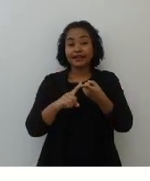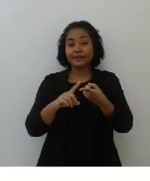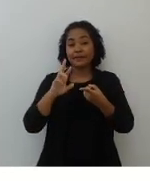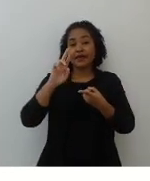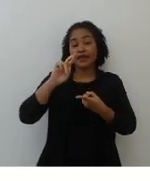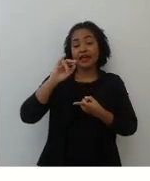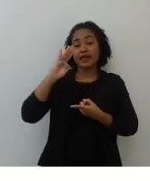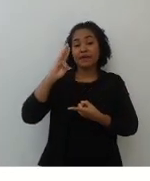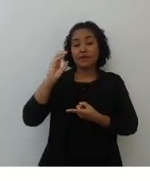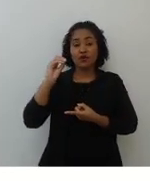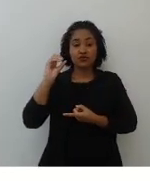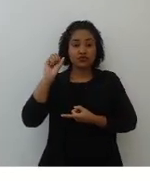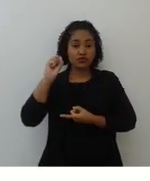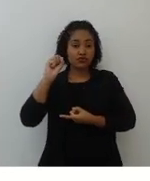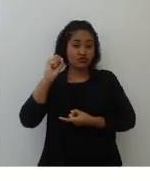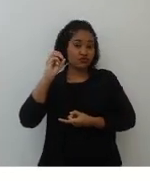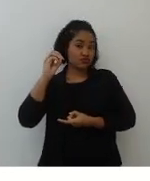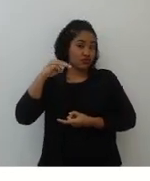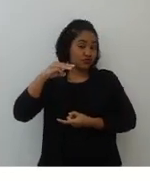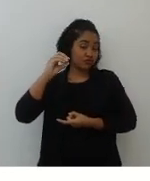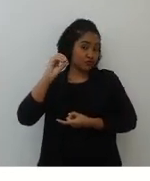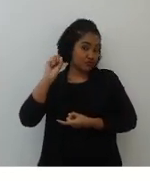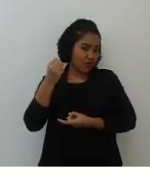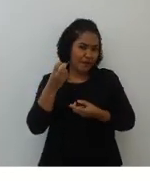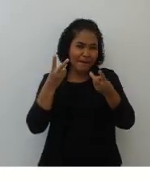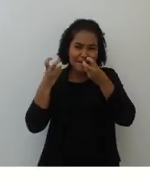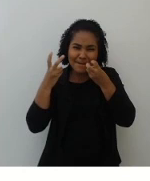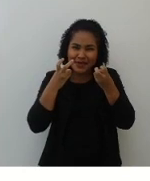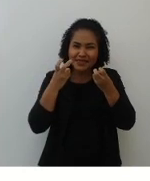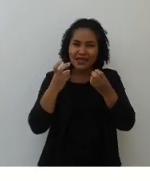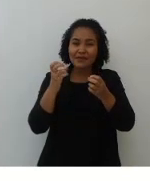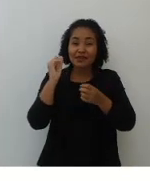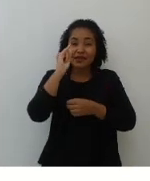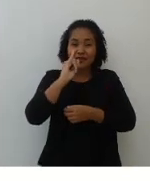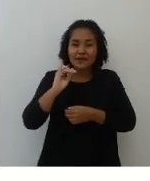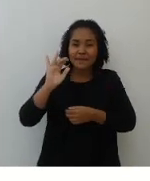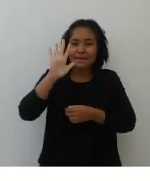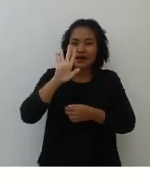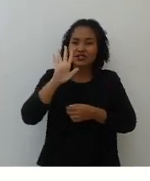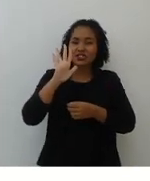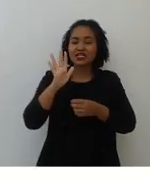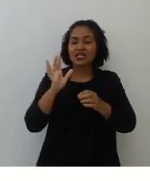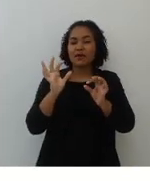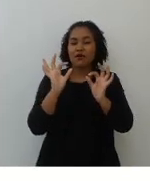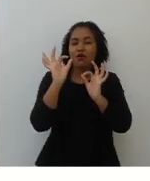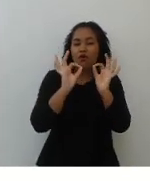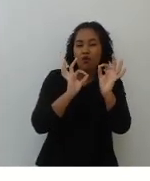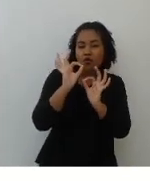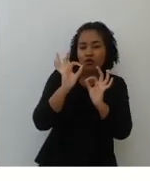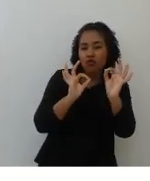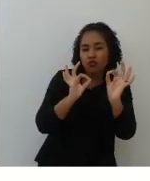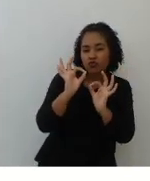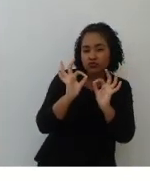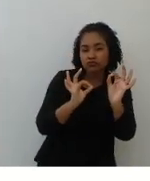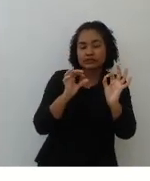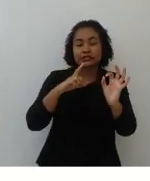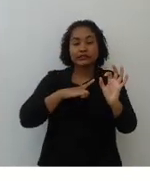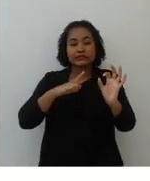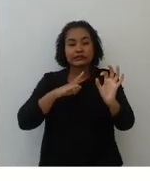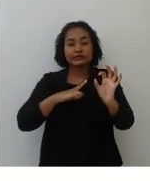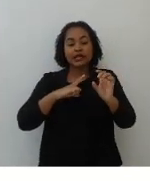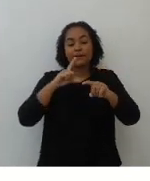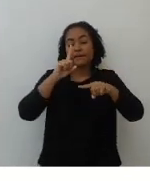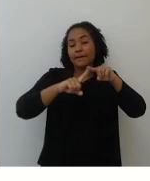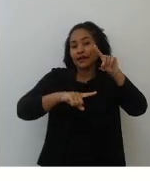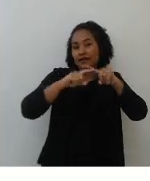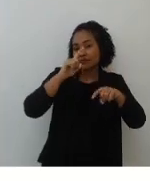Aqui nas células eucarióticas, pode perceber, vê como a célula ela já é bem mais organizada, ela já apresenta mais equipamentos, que a gente